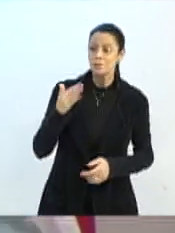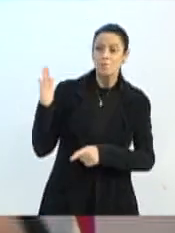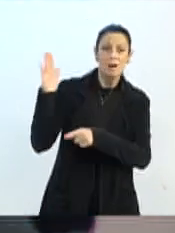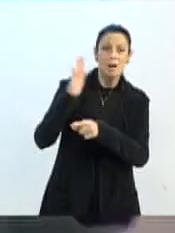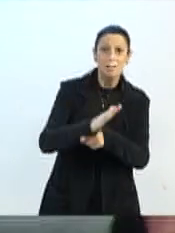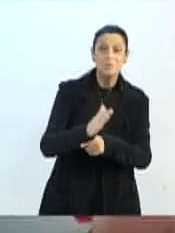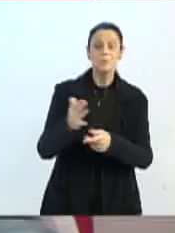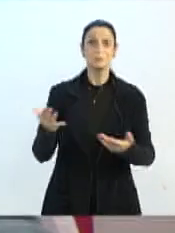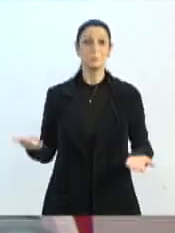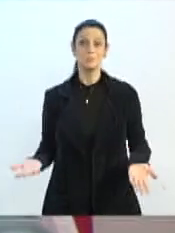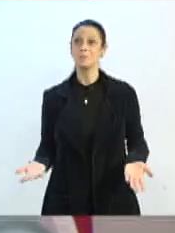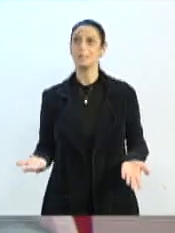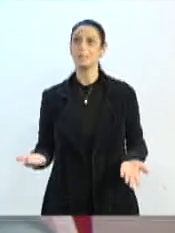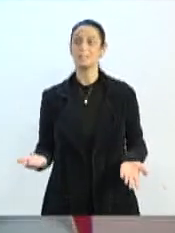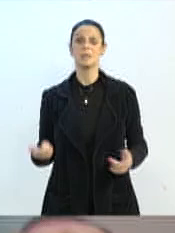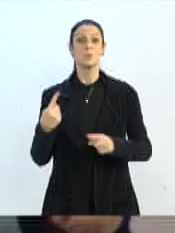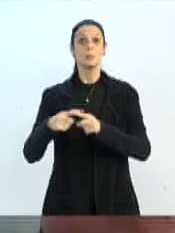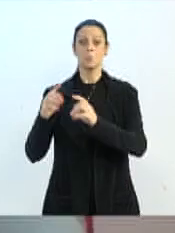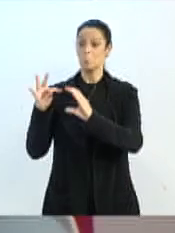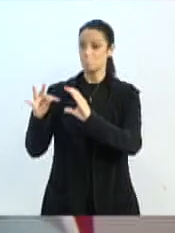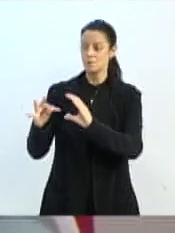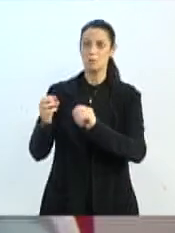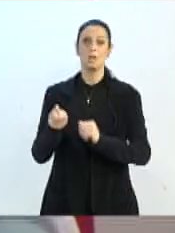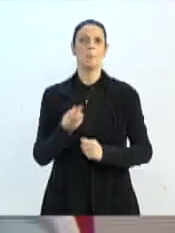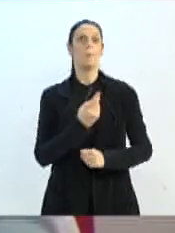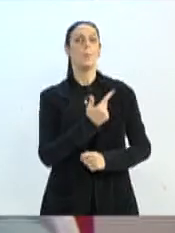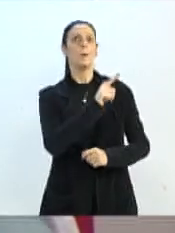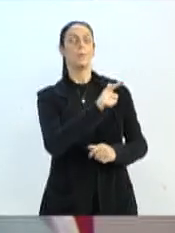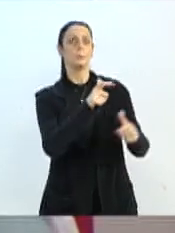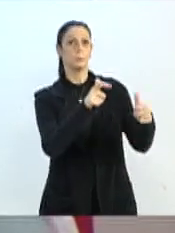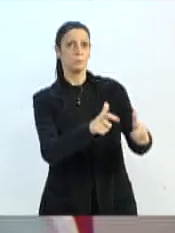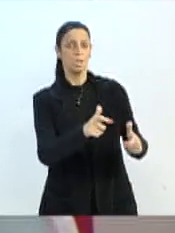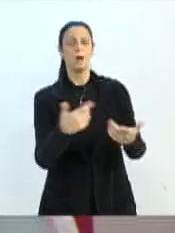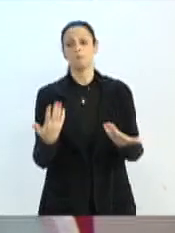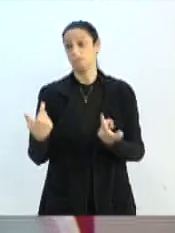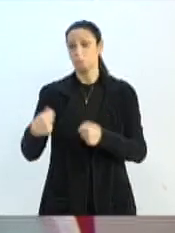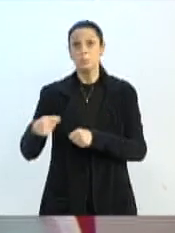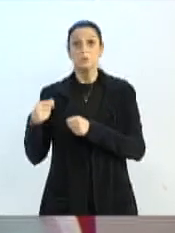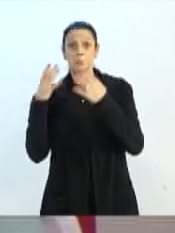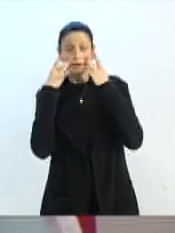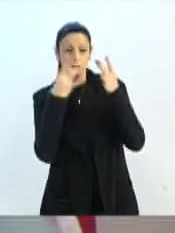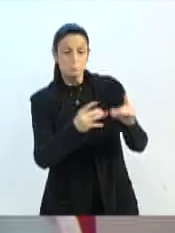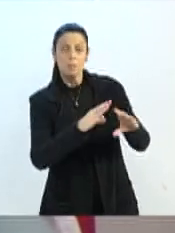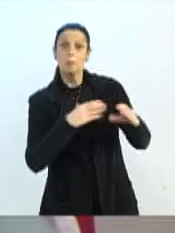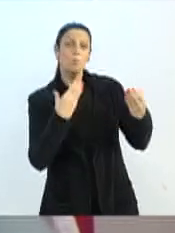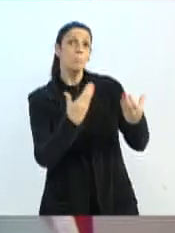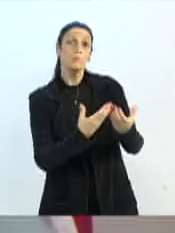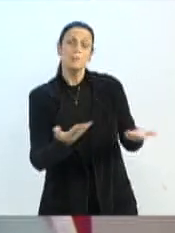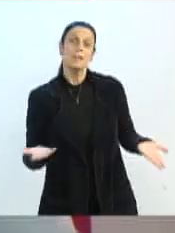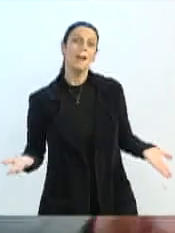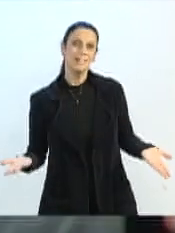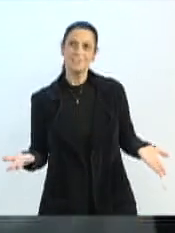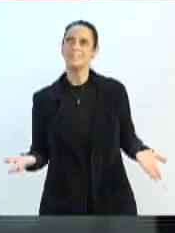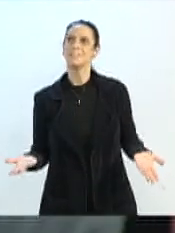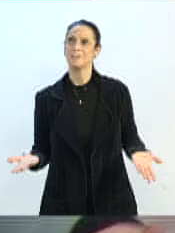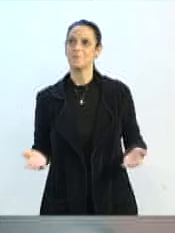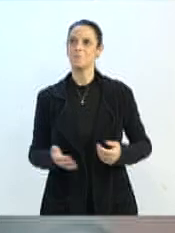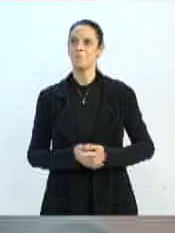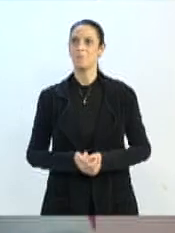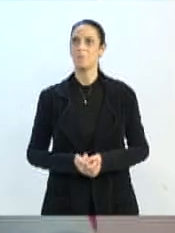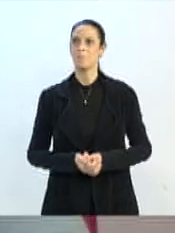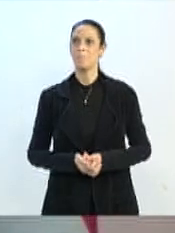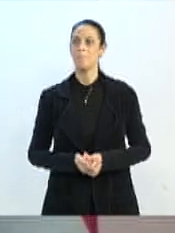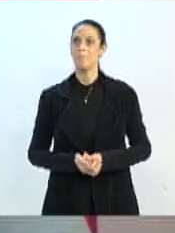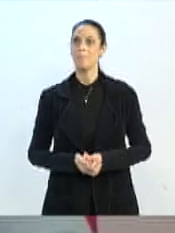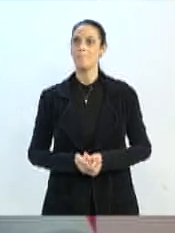que, assim como o conselheiro tutelar ou assim outras unidades, dê uma atenção à nossa comunidade. A gente não sabe também, né,